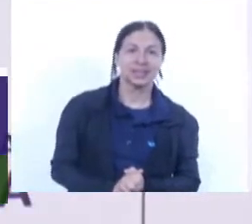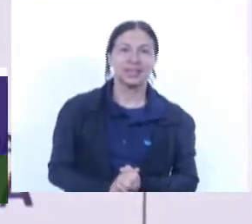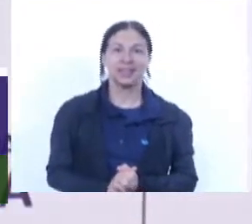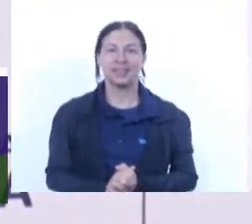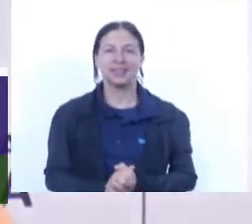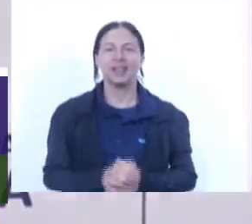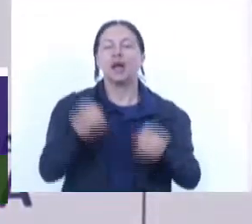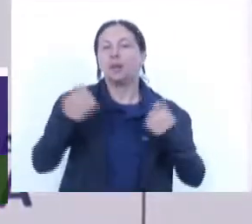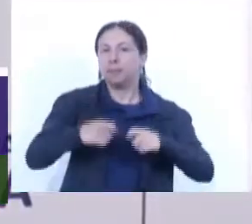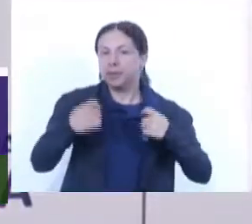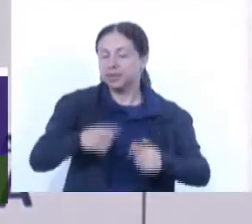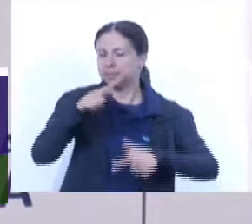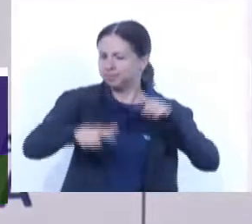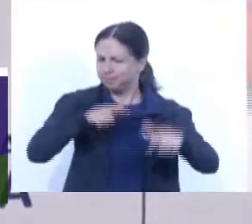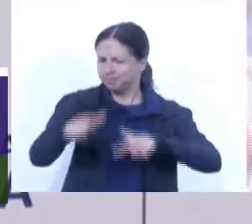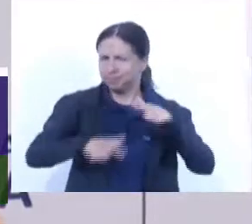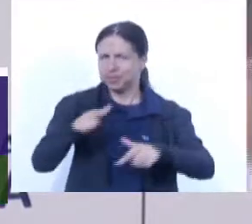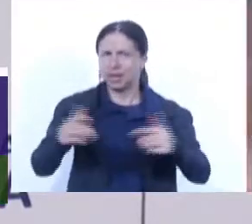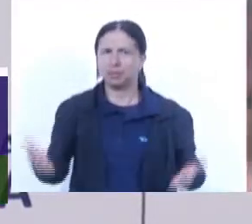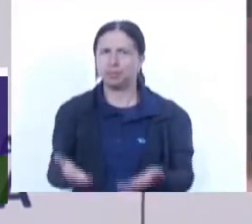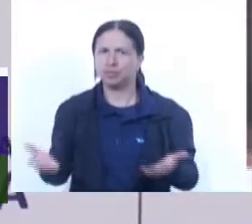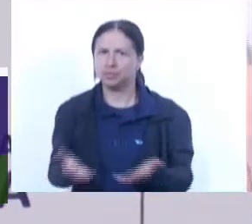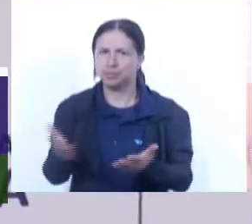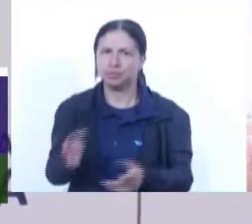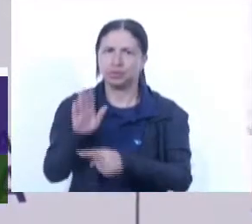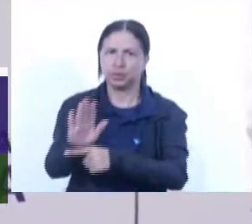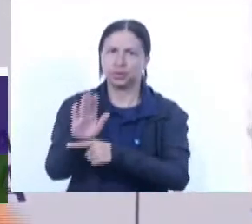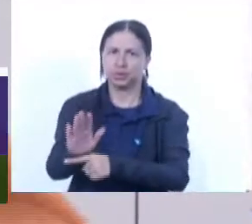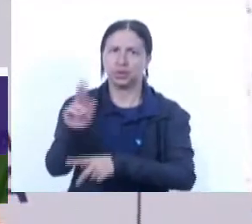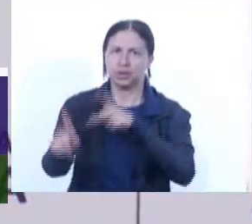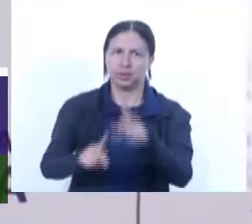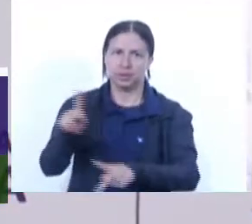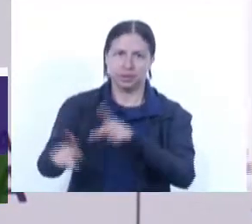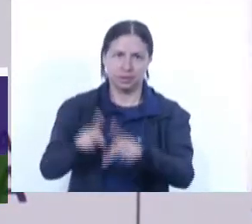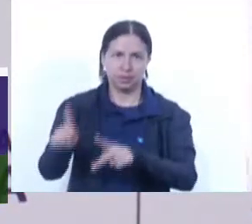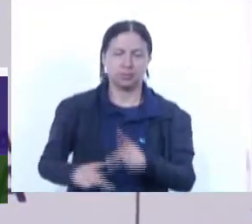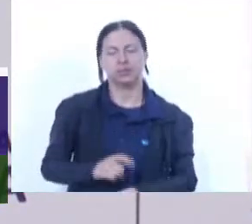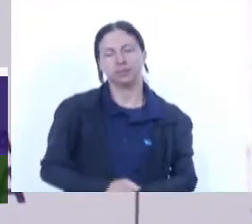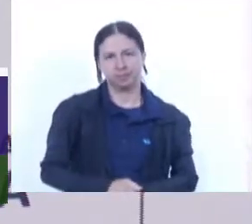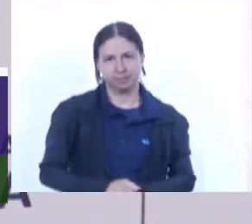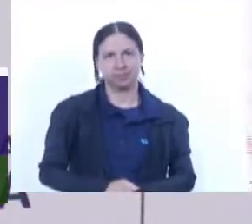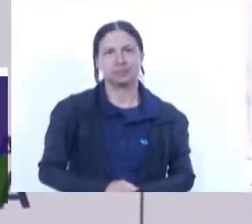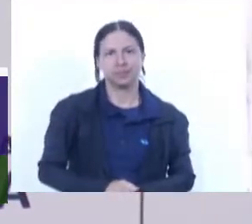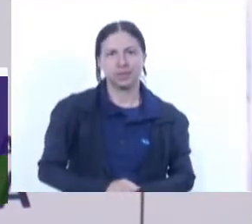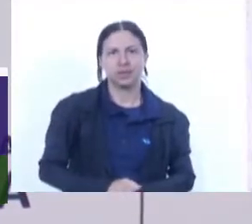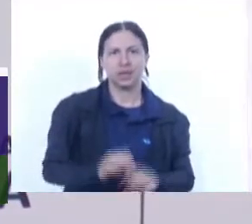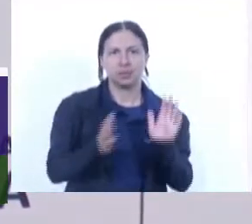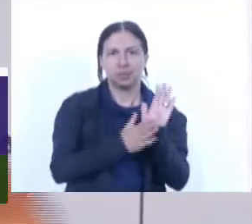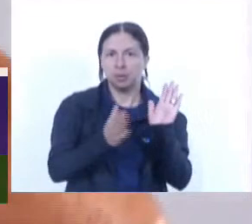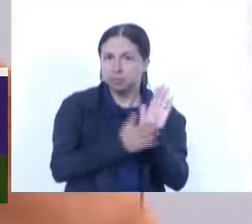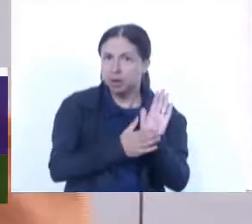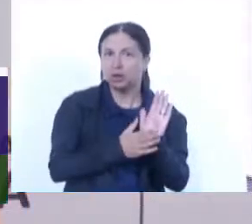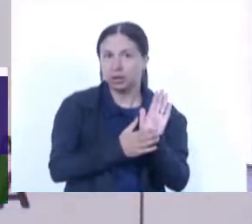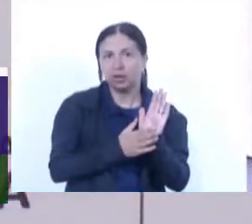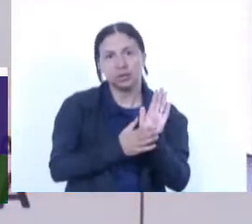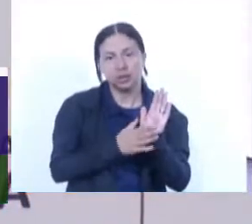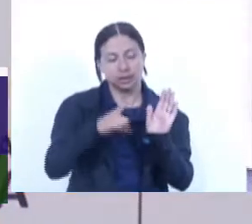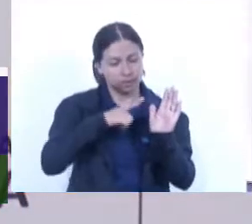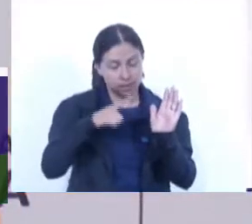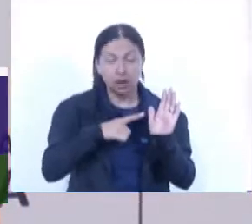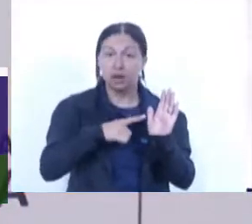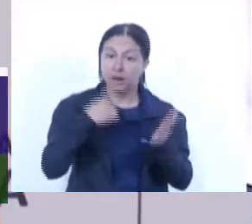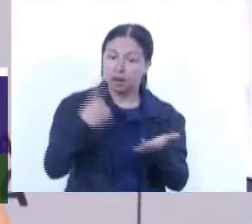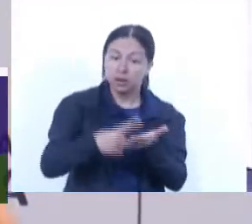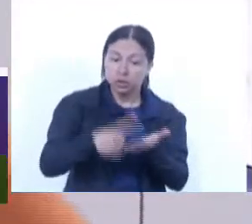que a gente sirva população e nesse sentido peço para você enviar suas propostas e marca uma reunião conosco para a gente te ouvir entender